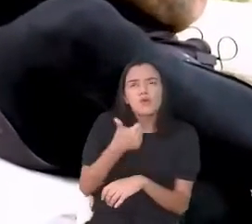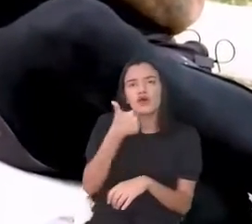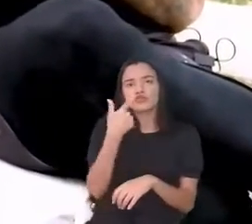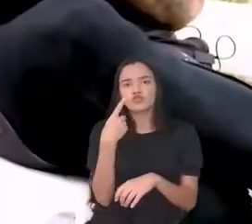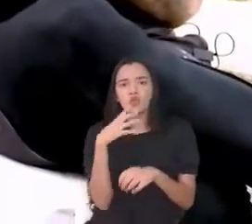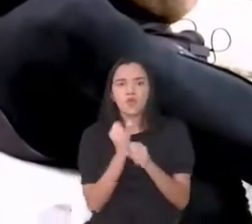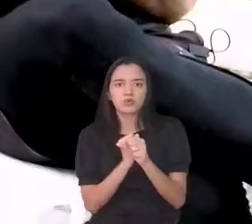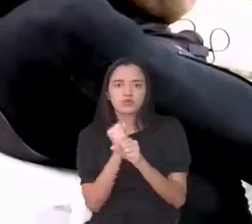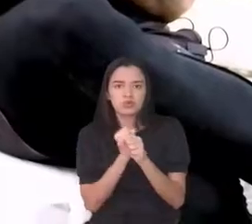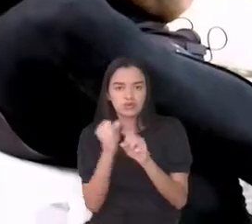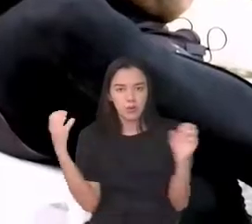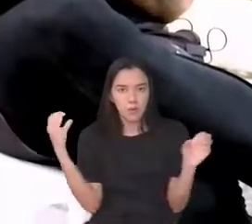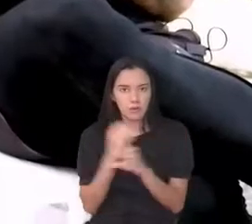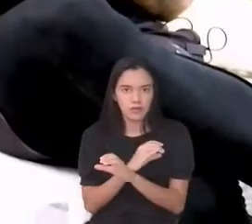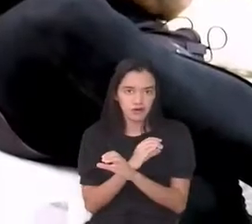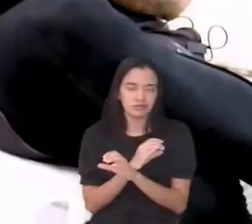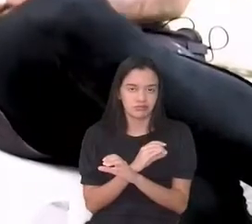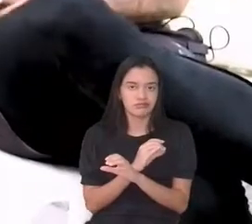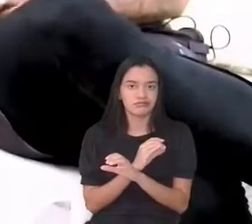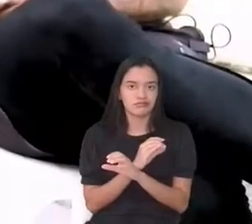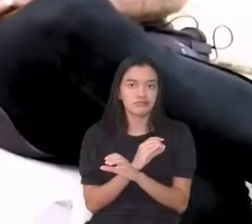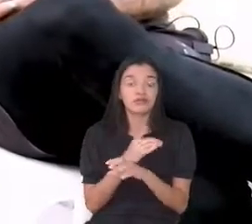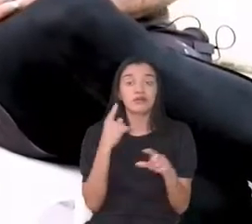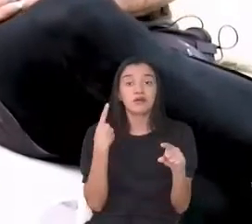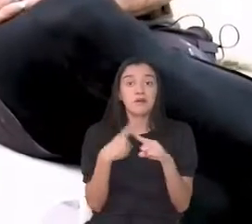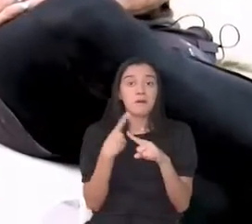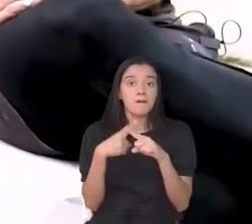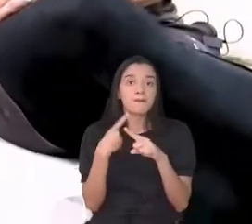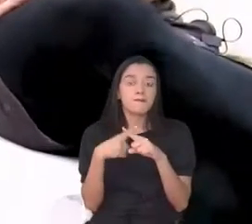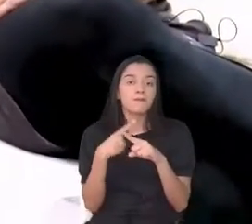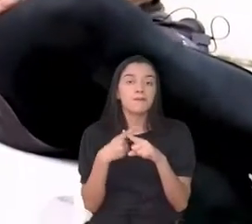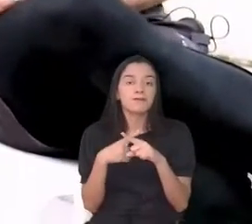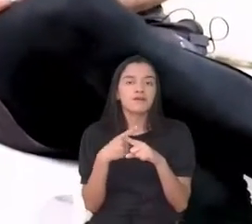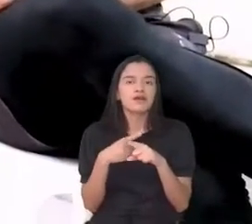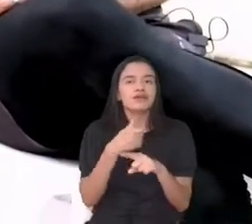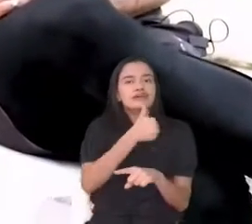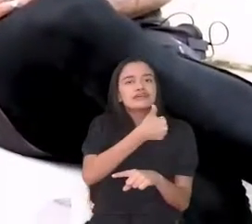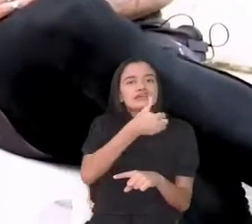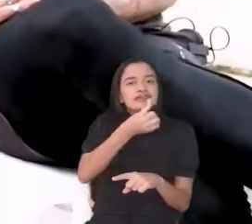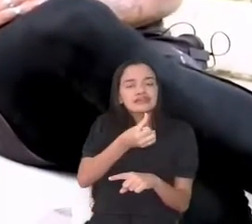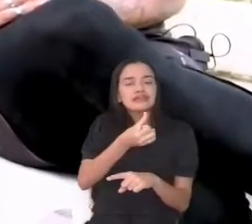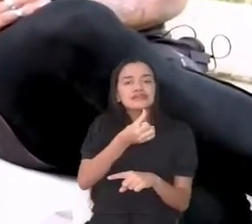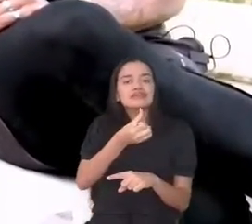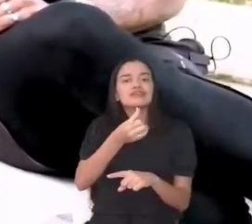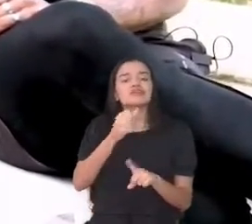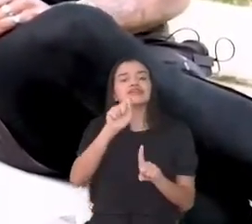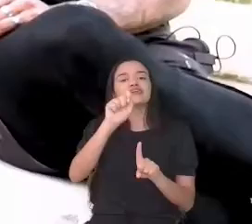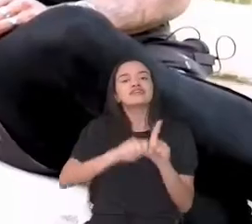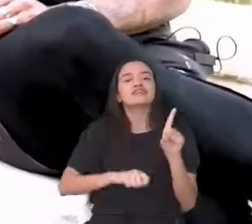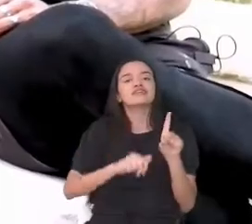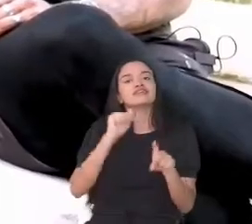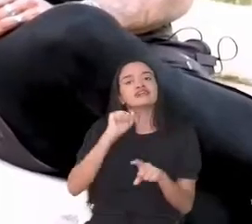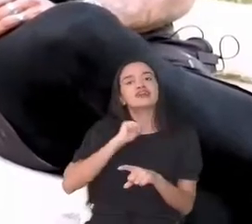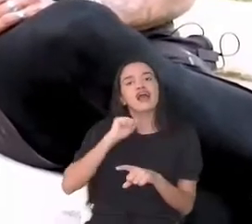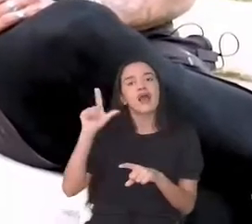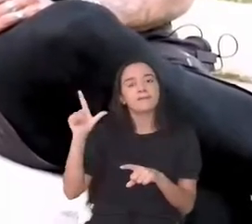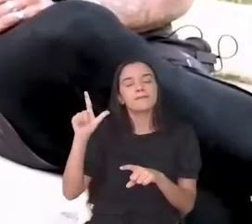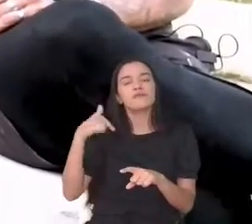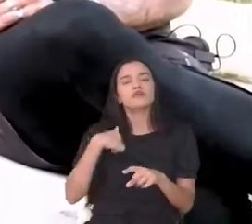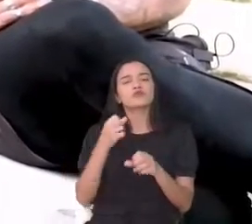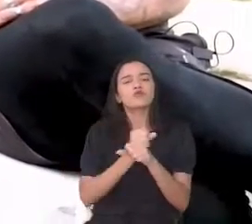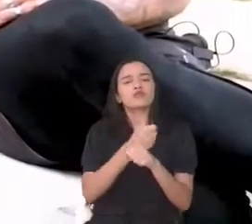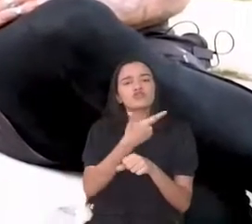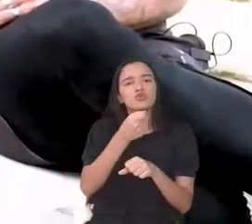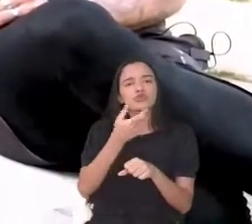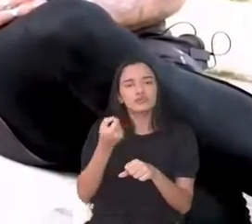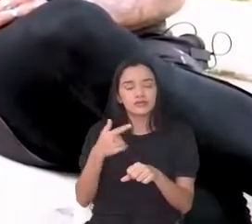anos completos, porque foi em 16 de abril de 2020 que